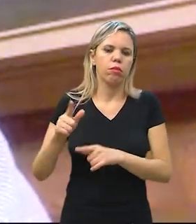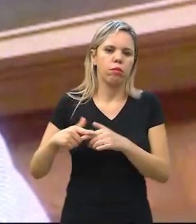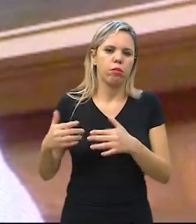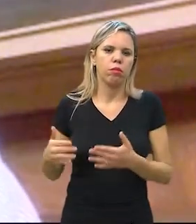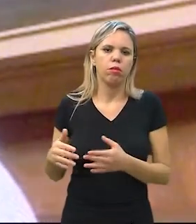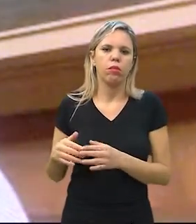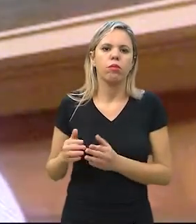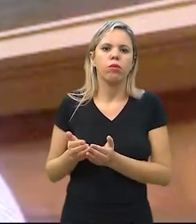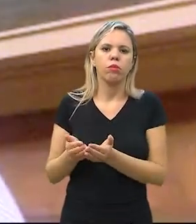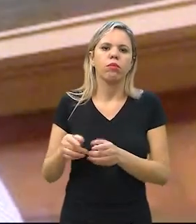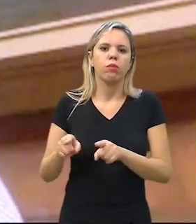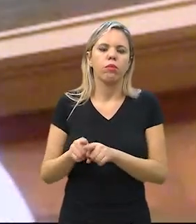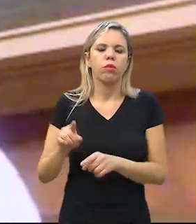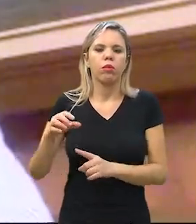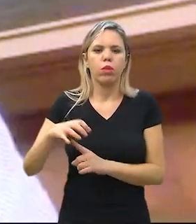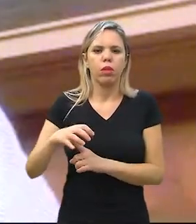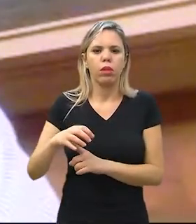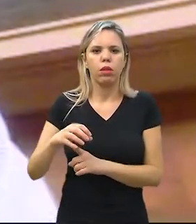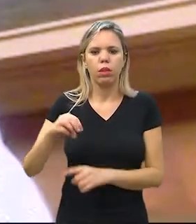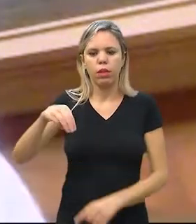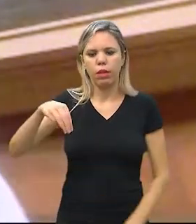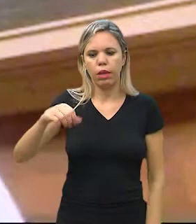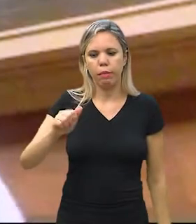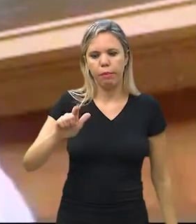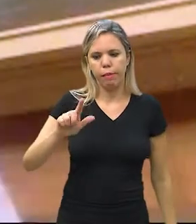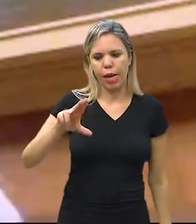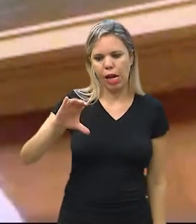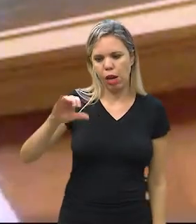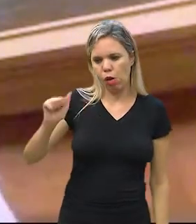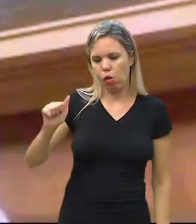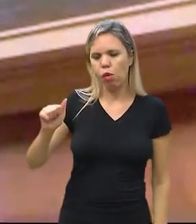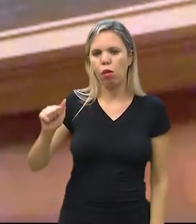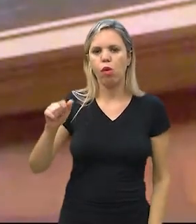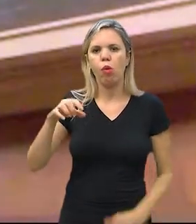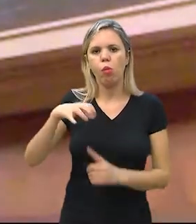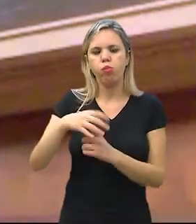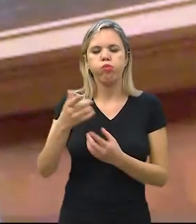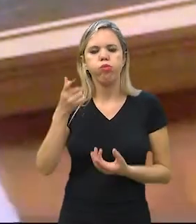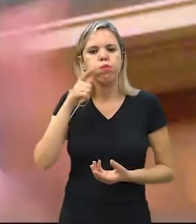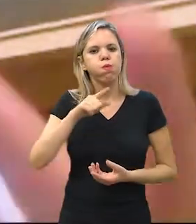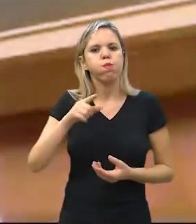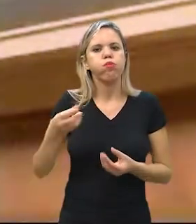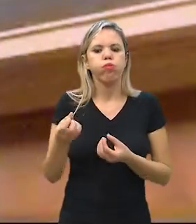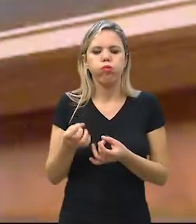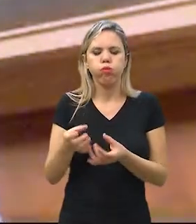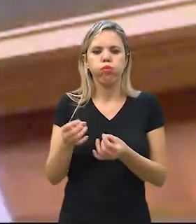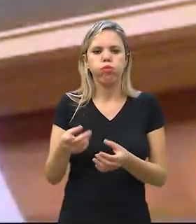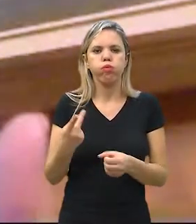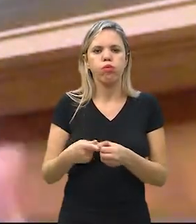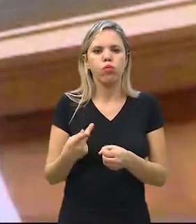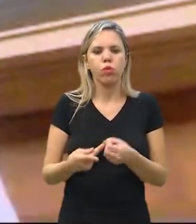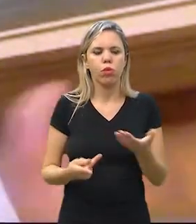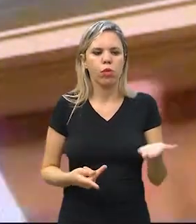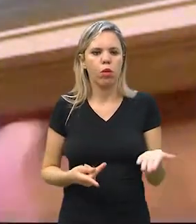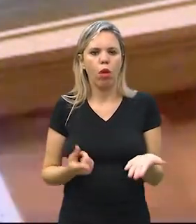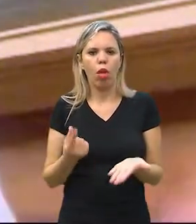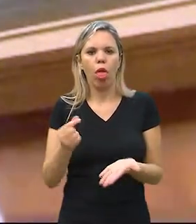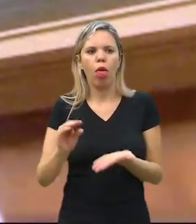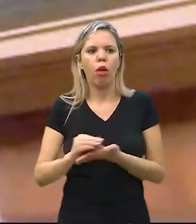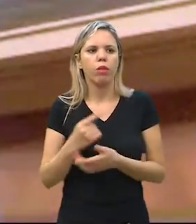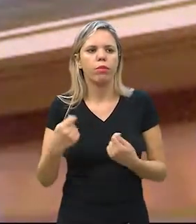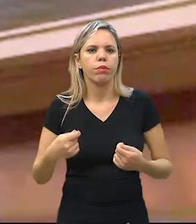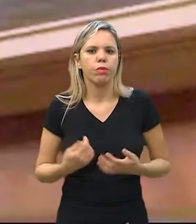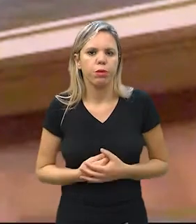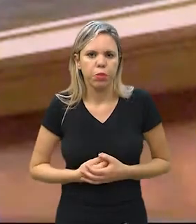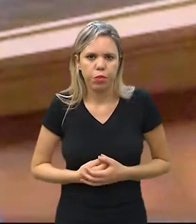desembaraço aduaneiro na ilha de Malta. E ele não sabia nem como precificar aquele orçamento